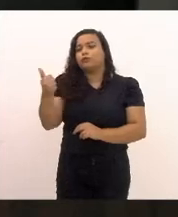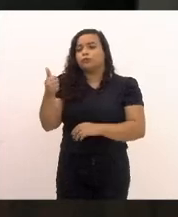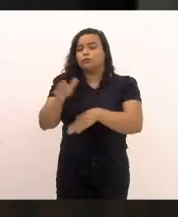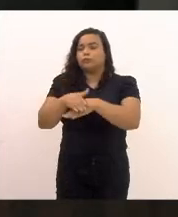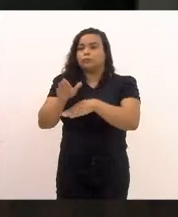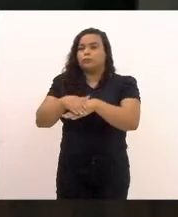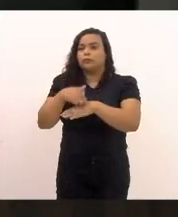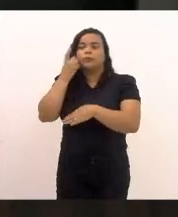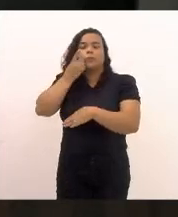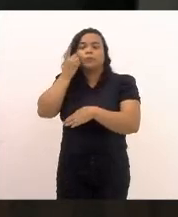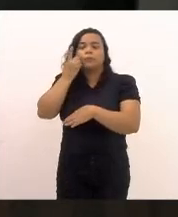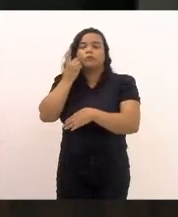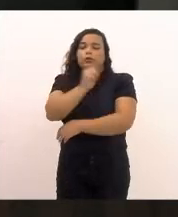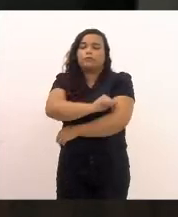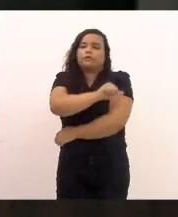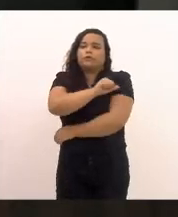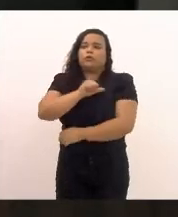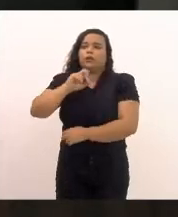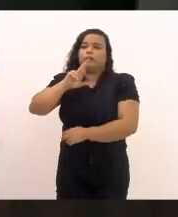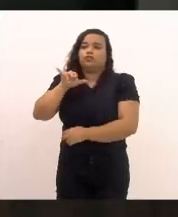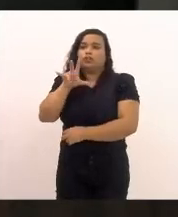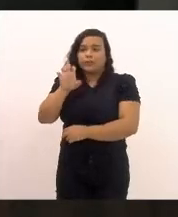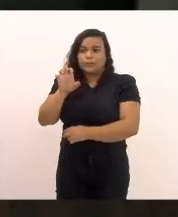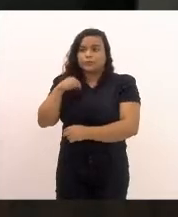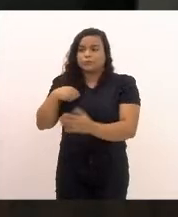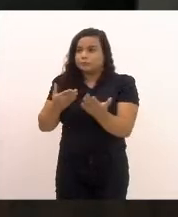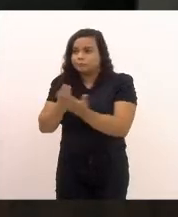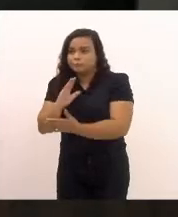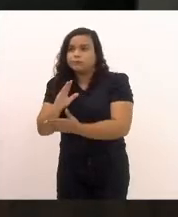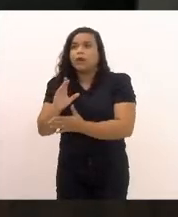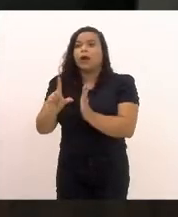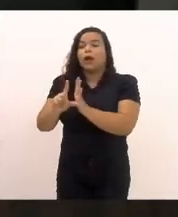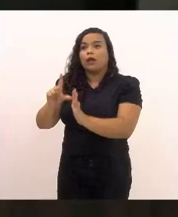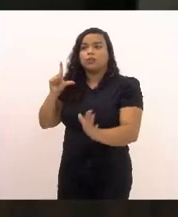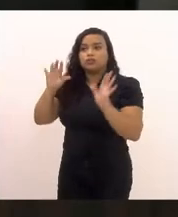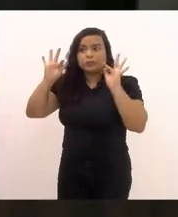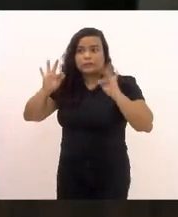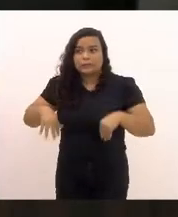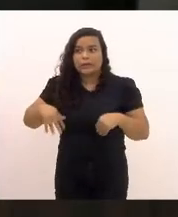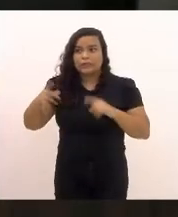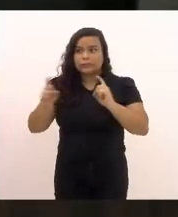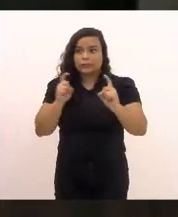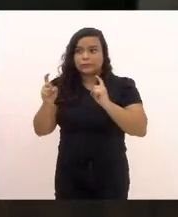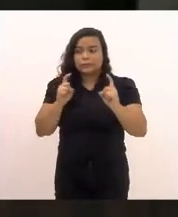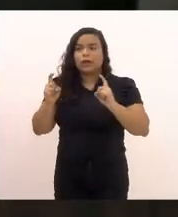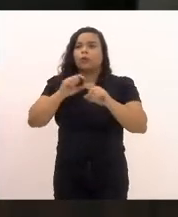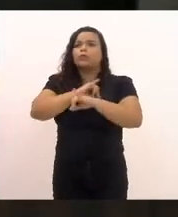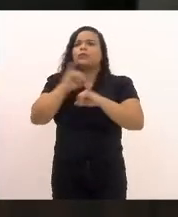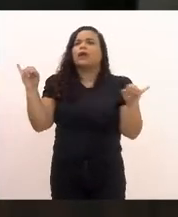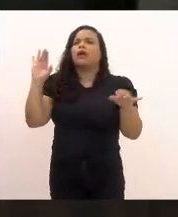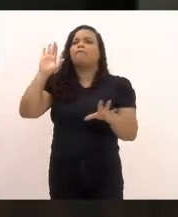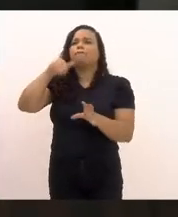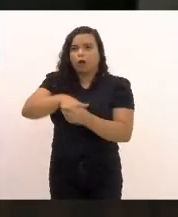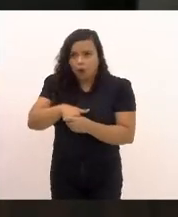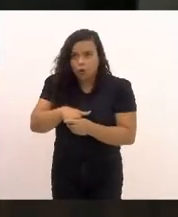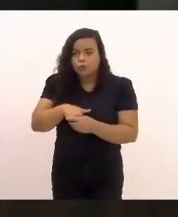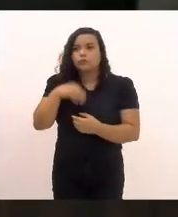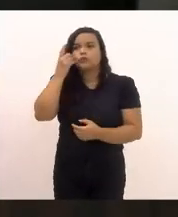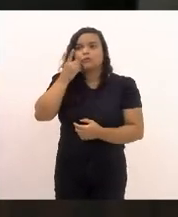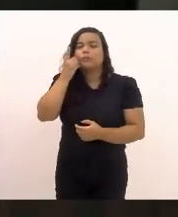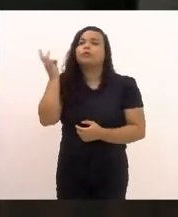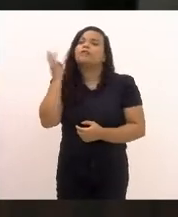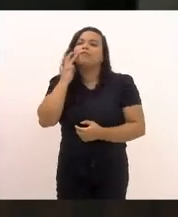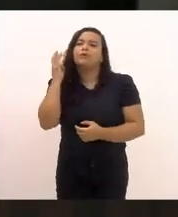que aprovam, permaneçam como estão, aprovado. Antes de encerrar a sessão, para a declaração de voto, deputado